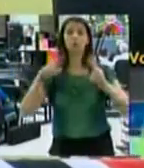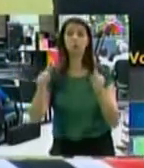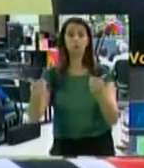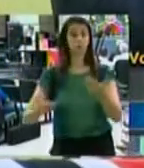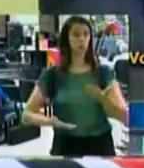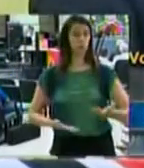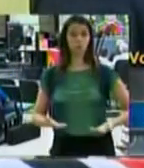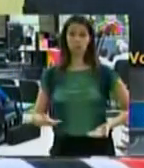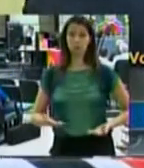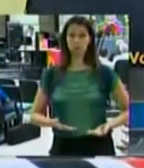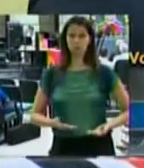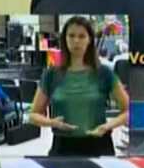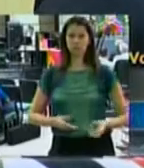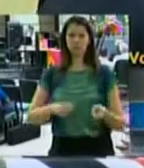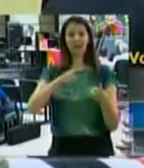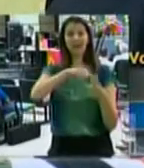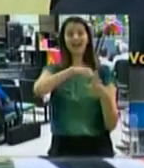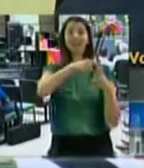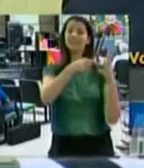servos são três.